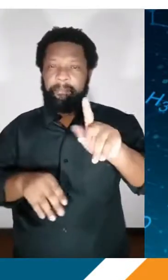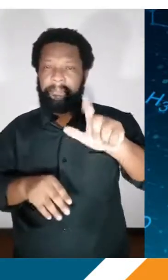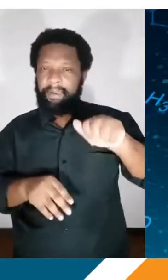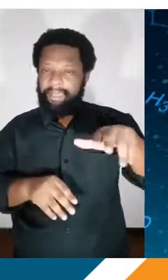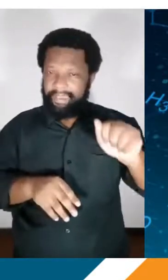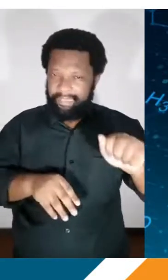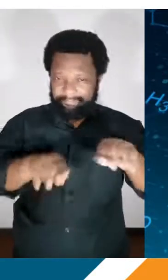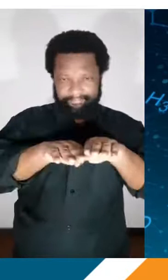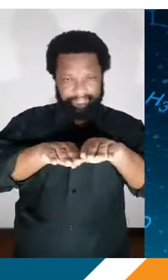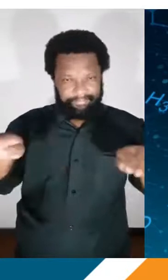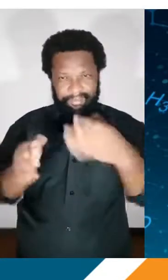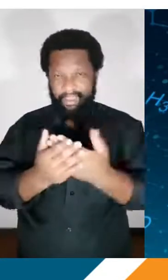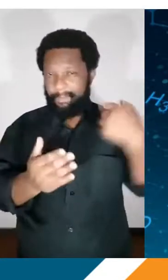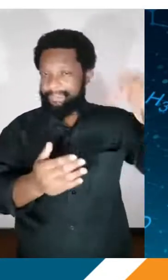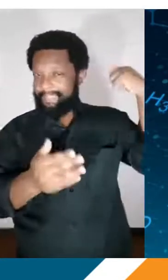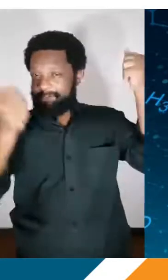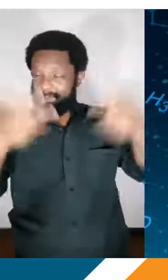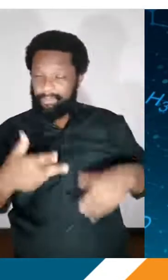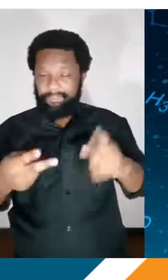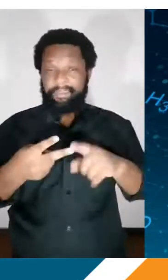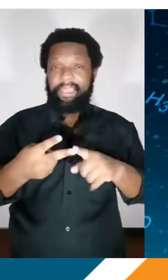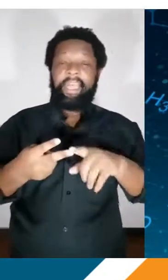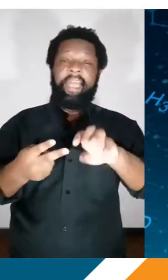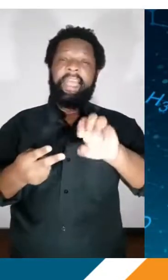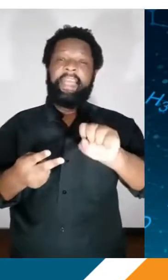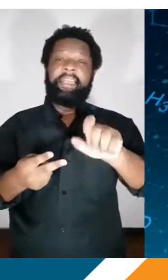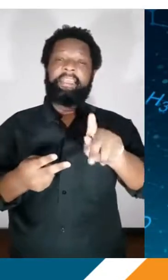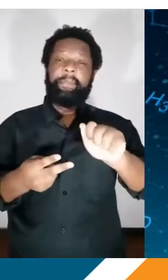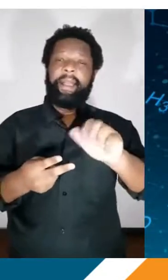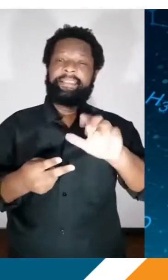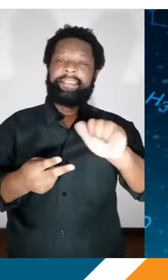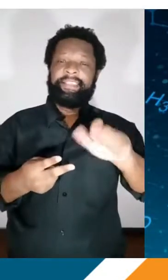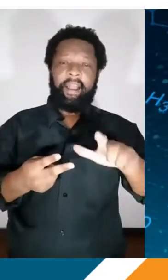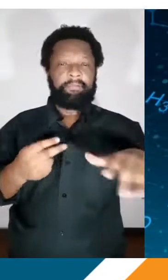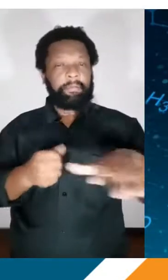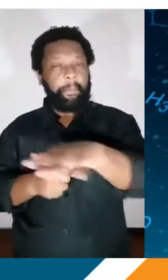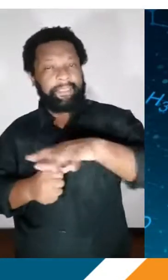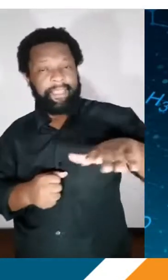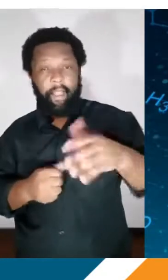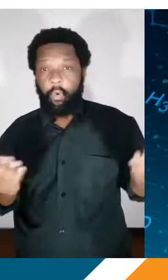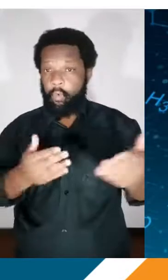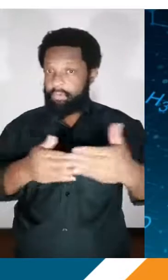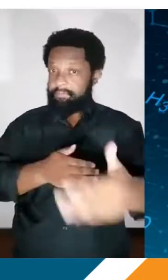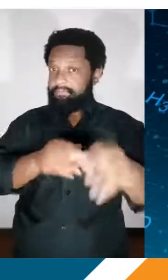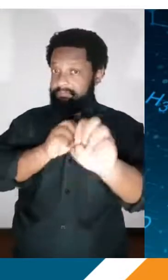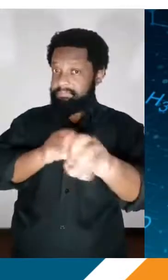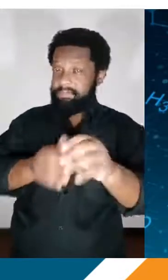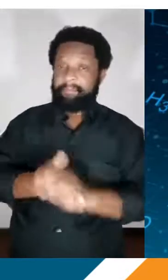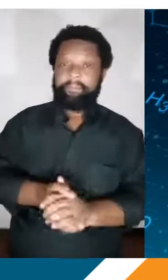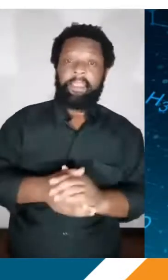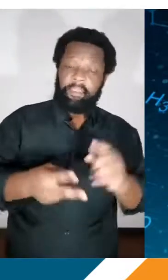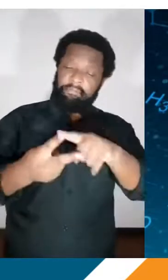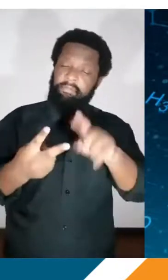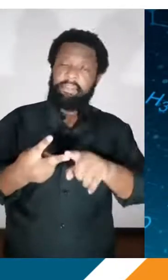que foi trabalhado com vocês nas últimas aulas, e a isomeria espacial, é o que eu vou tratar com vocês. O que difere uma isomeria